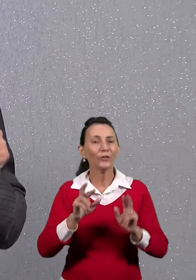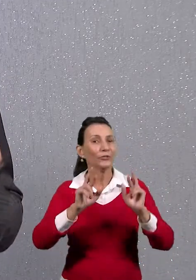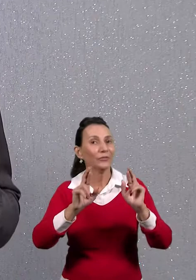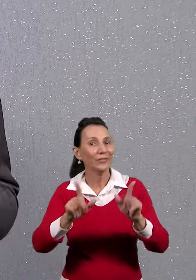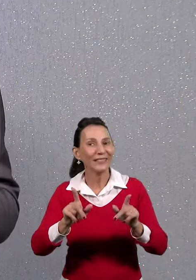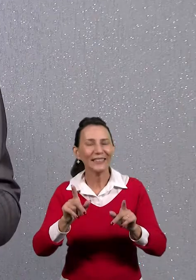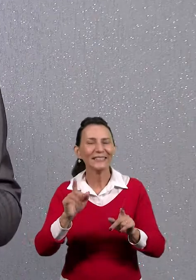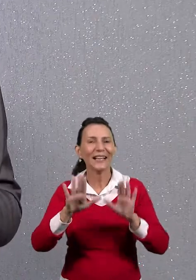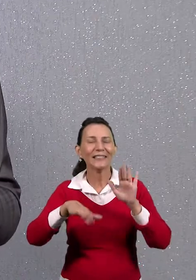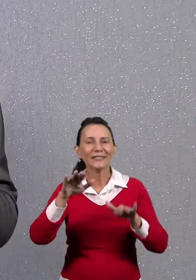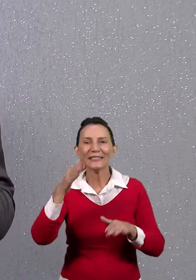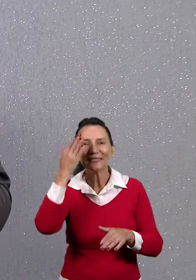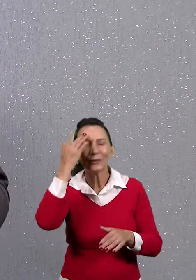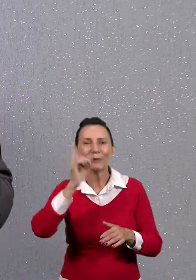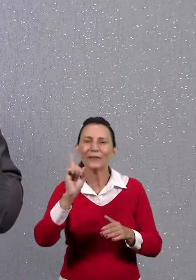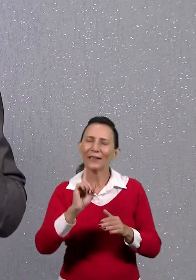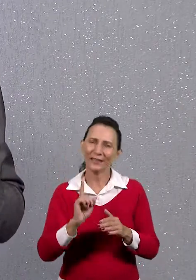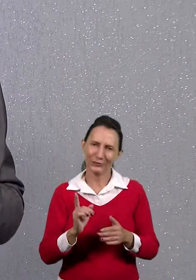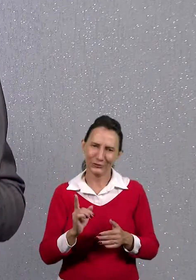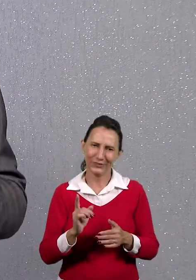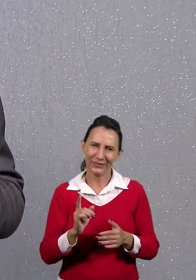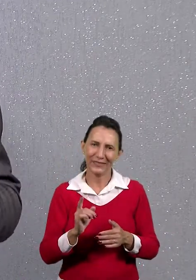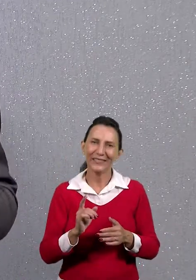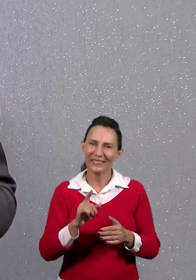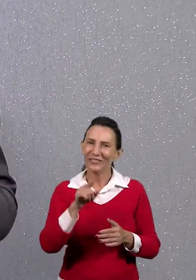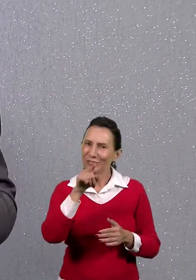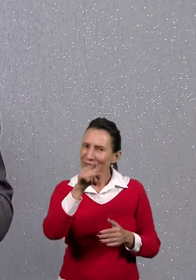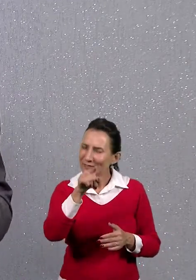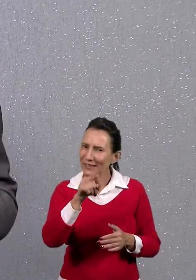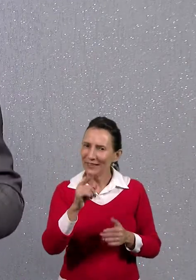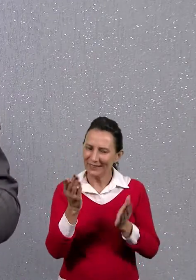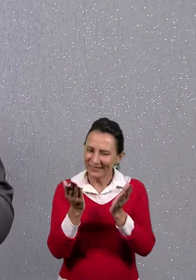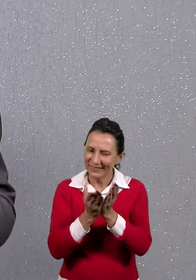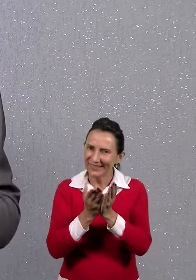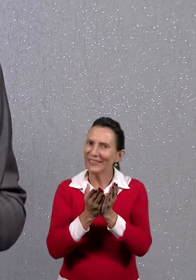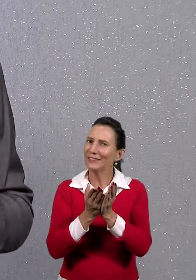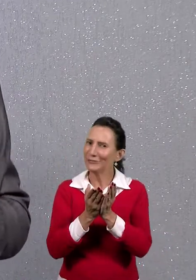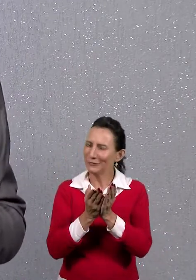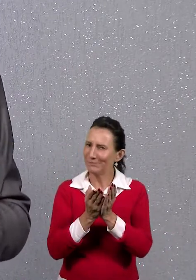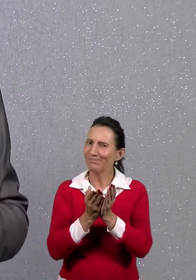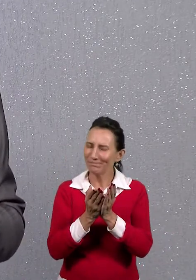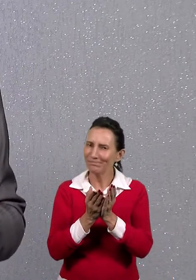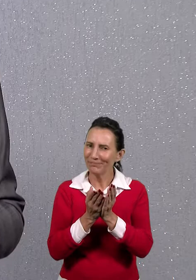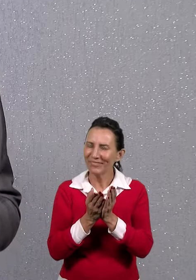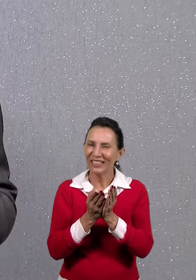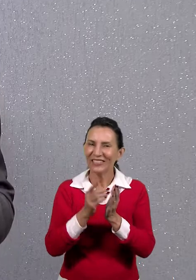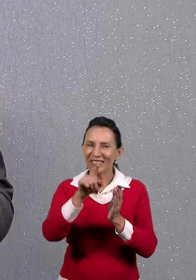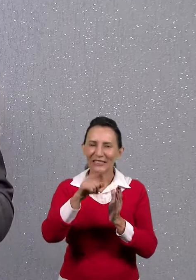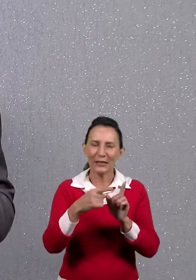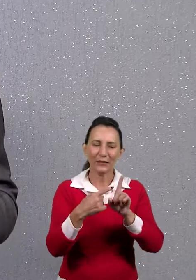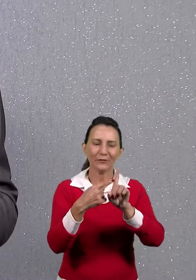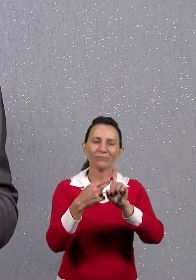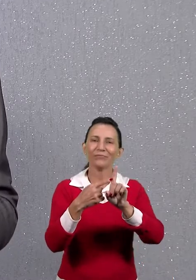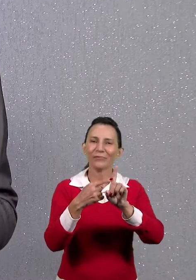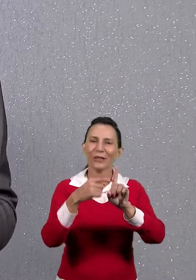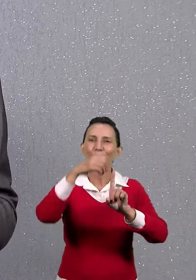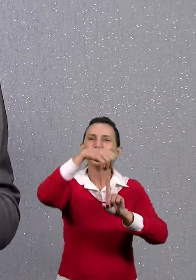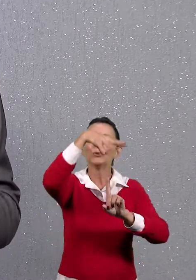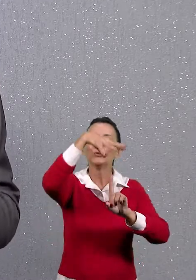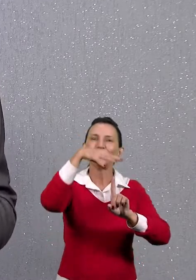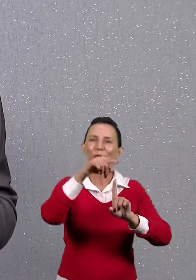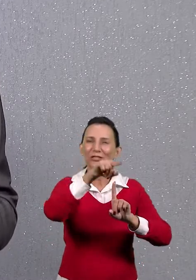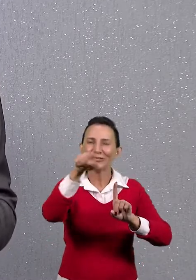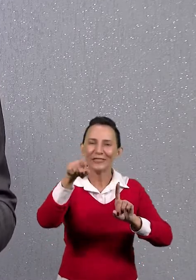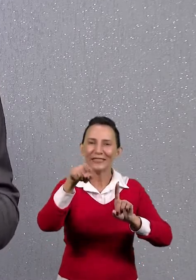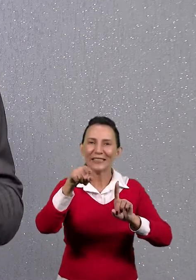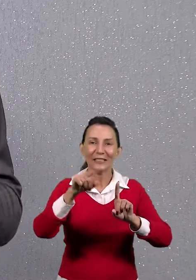aqui. Então, mas vai ter uma xícara aí. Você, de repente você é a xícara no meio de todas as xícaras que quer ouvir, está prestando atenção. Então eu